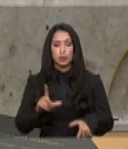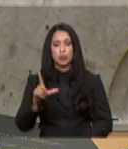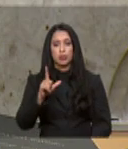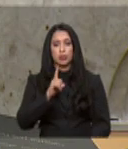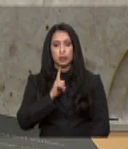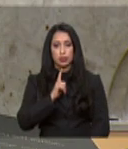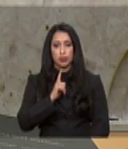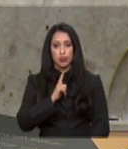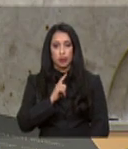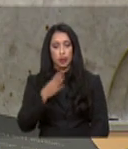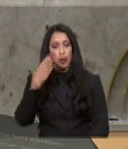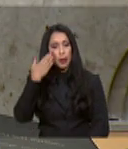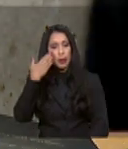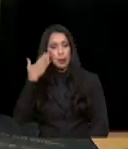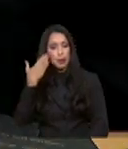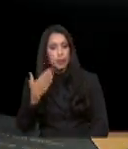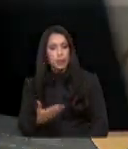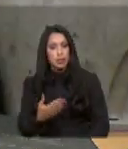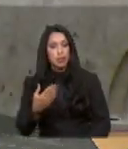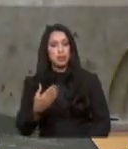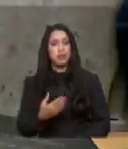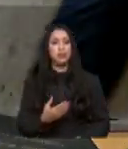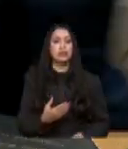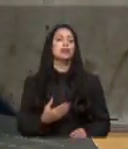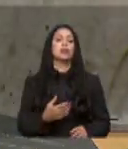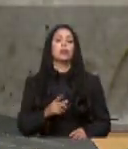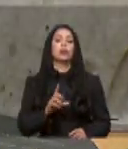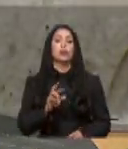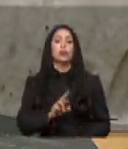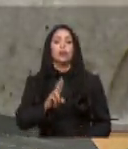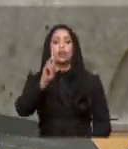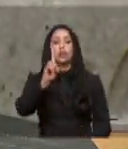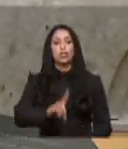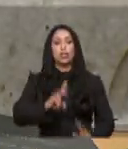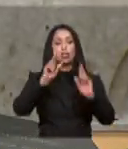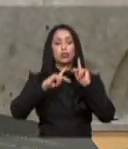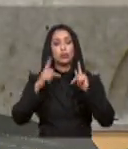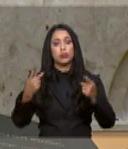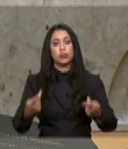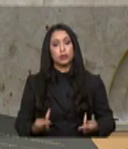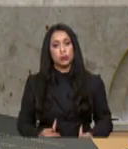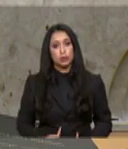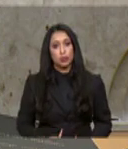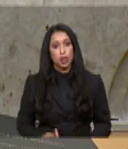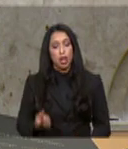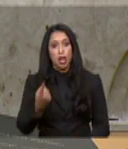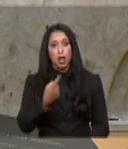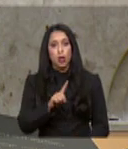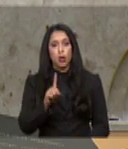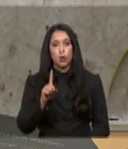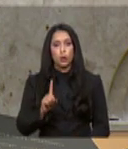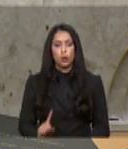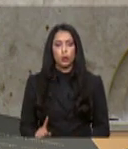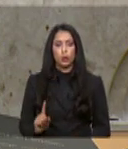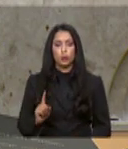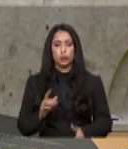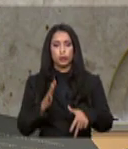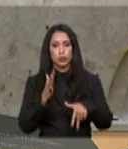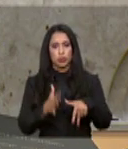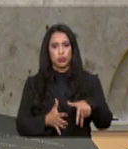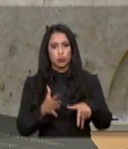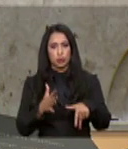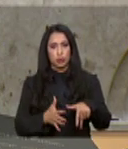proferir, representando Conectas, Direitos Humanos. E a última sustentação do dia de hoje eu